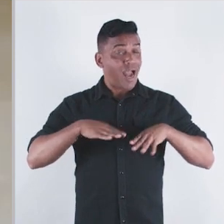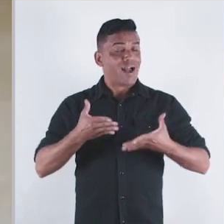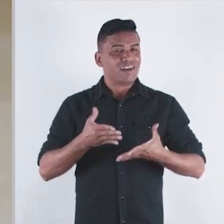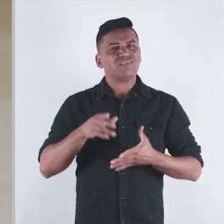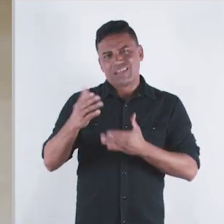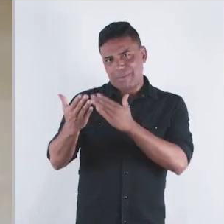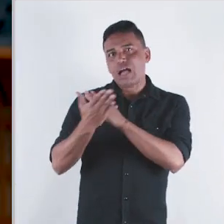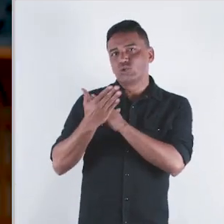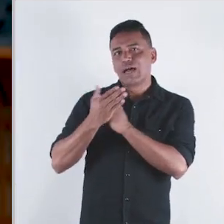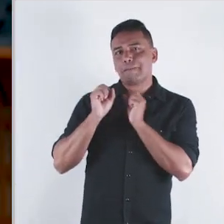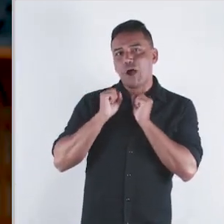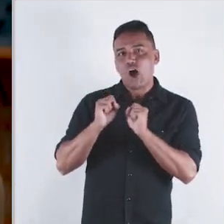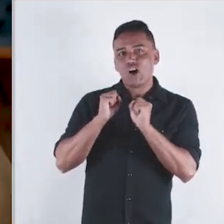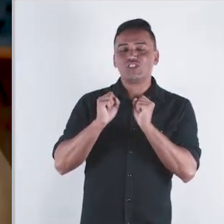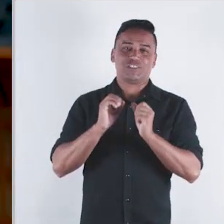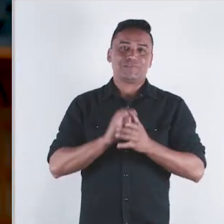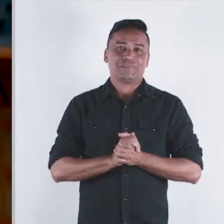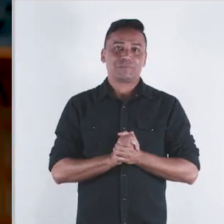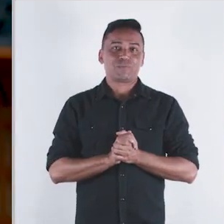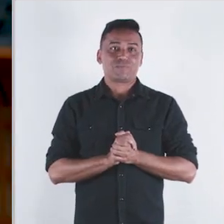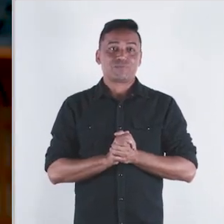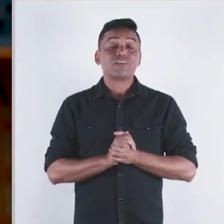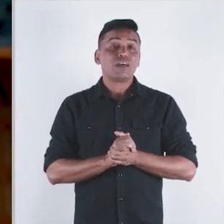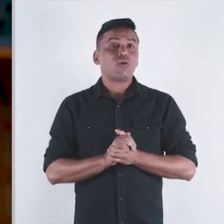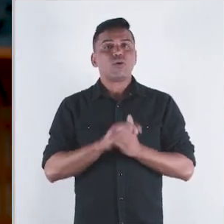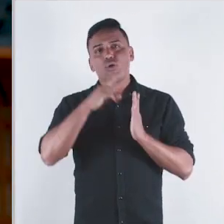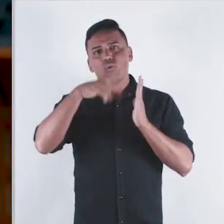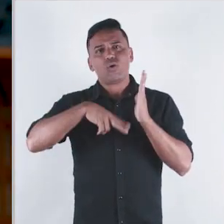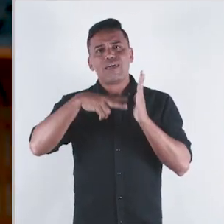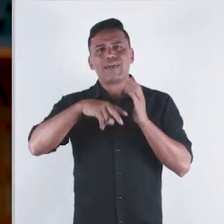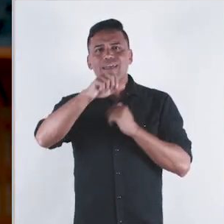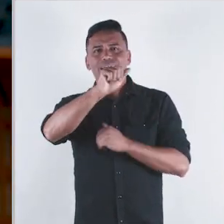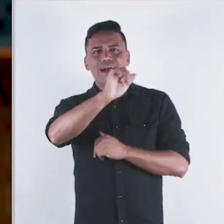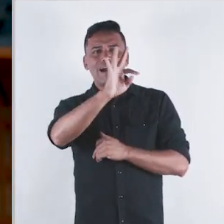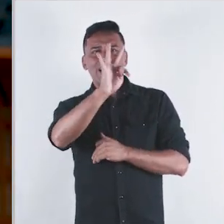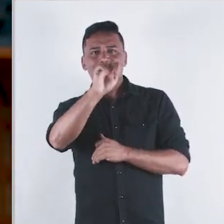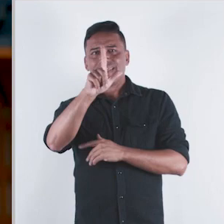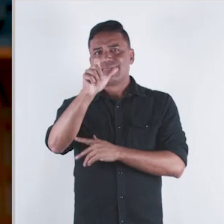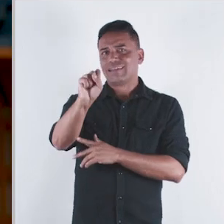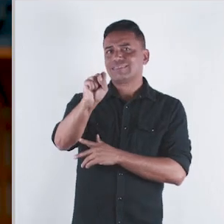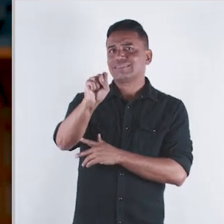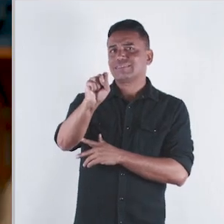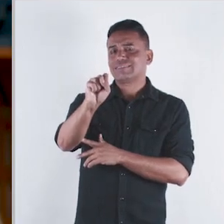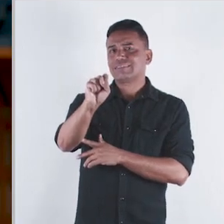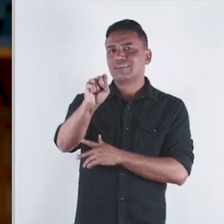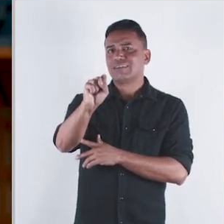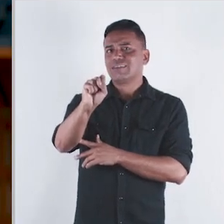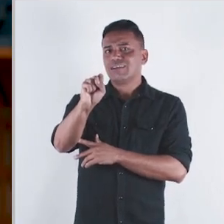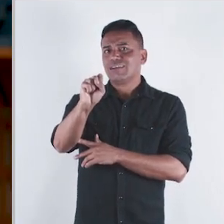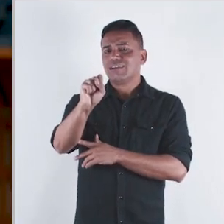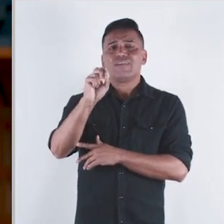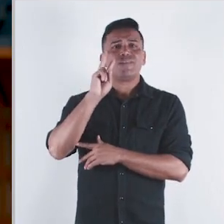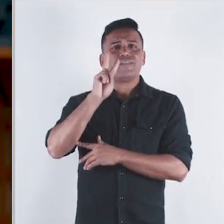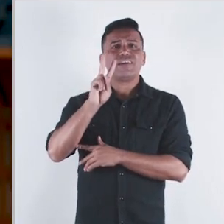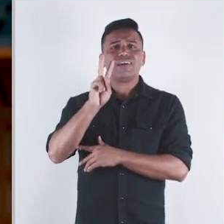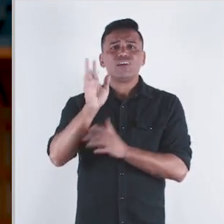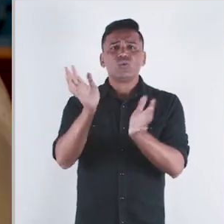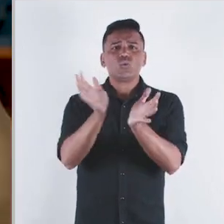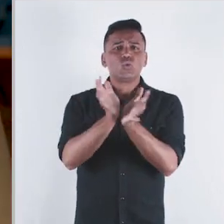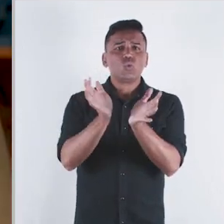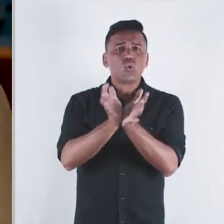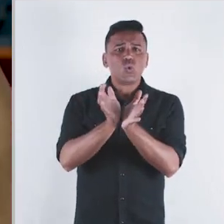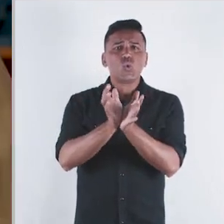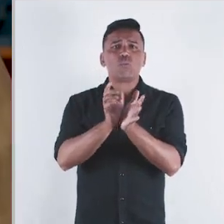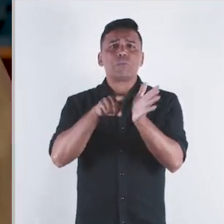inclusive, assim, porque quando eu dei uma olhada no Atlas, eu achei que tinha uma presença grande de poetas,